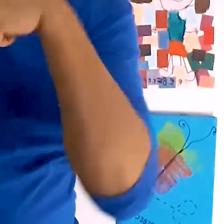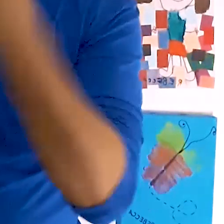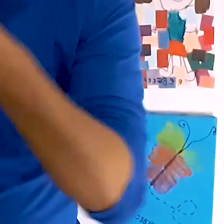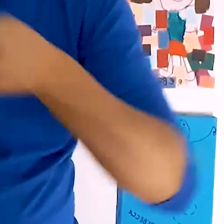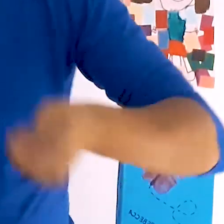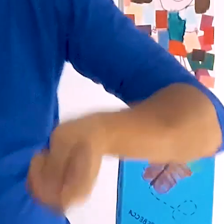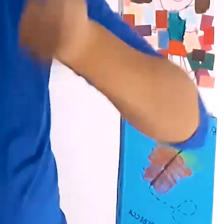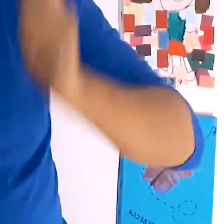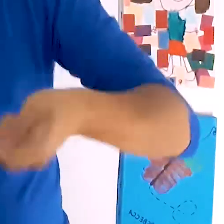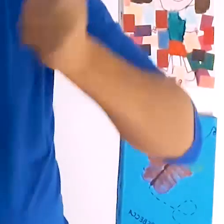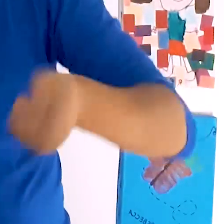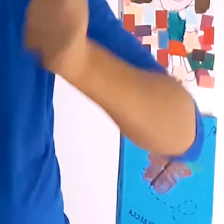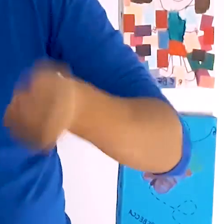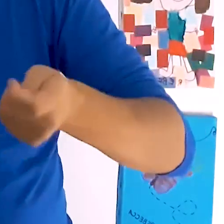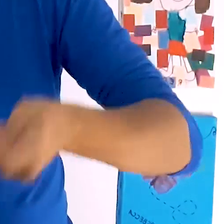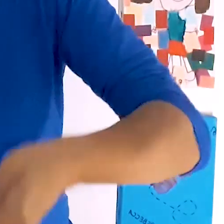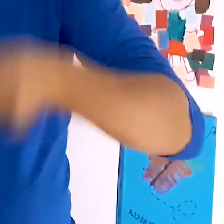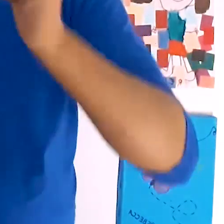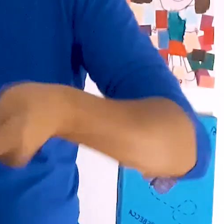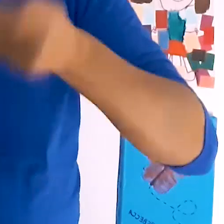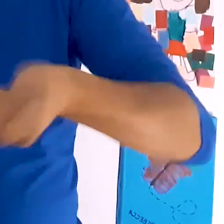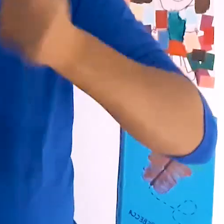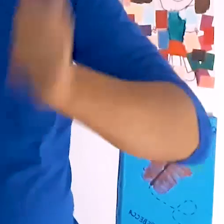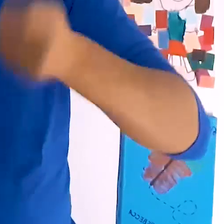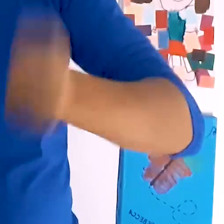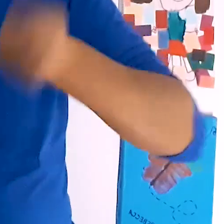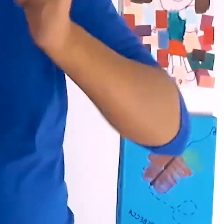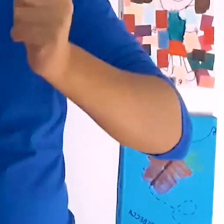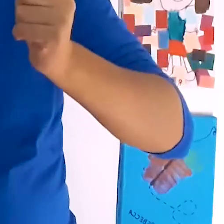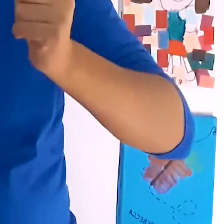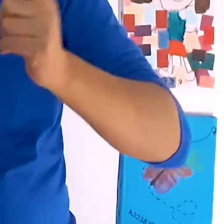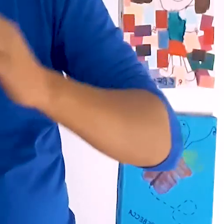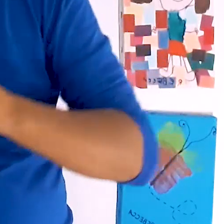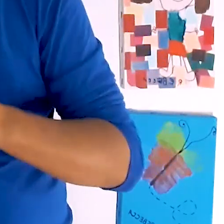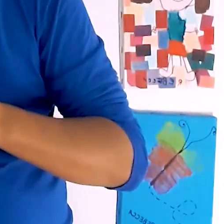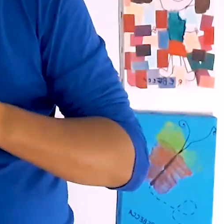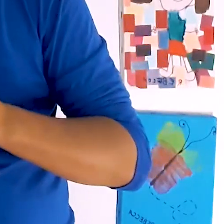sim. Sinal, carroça. Carroça.